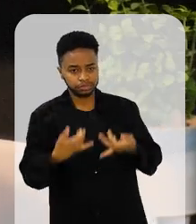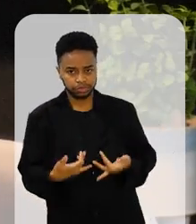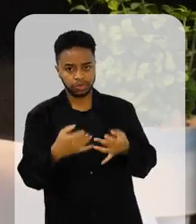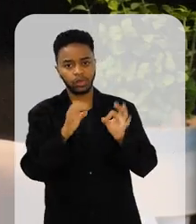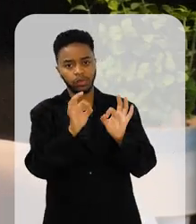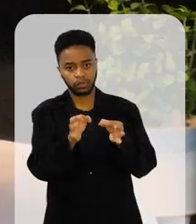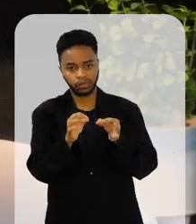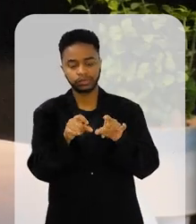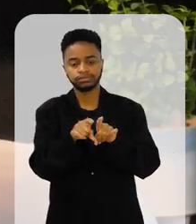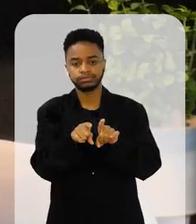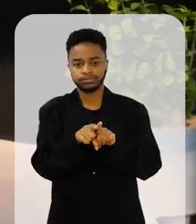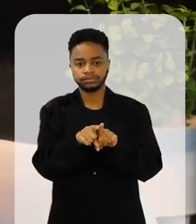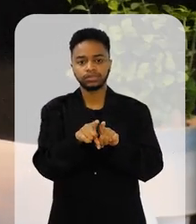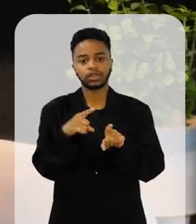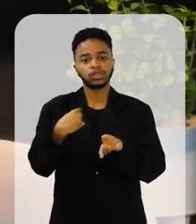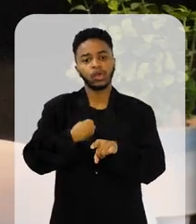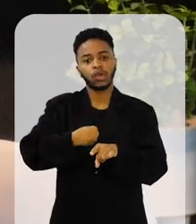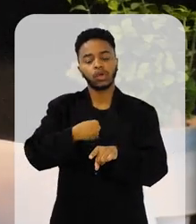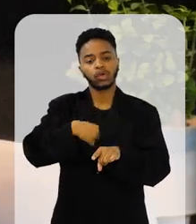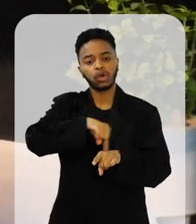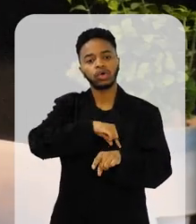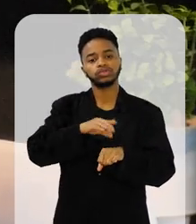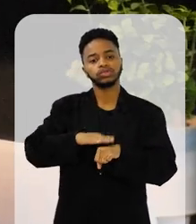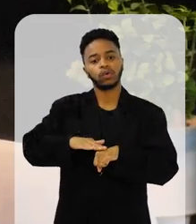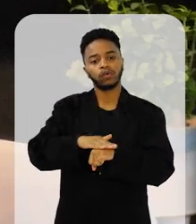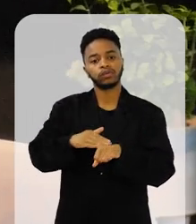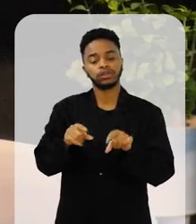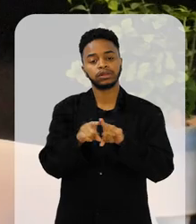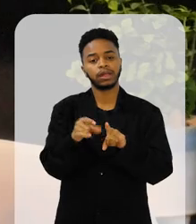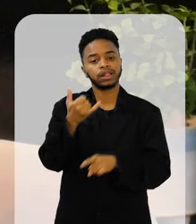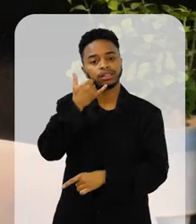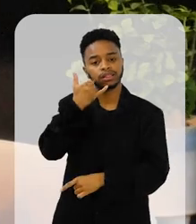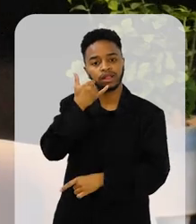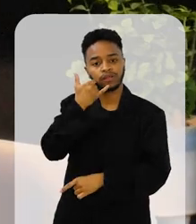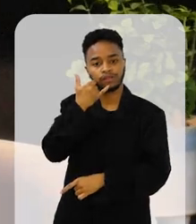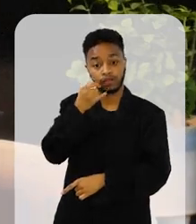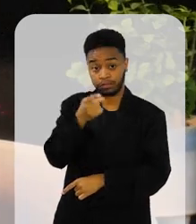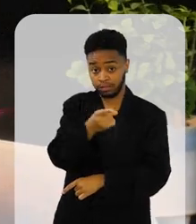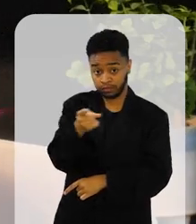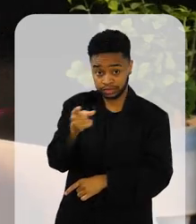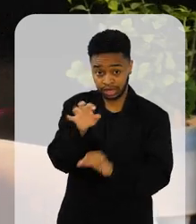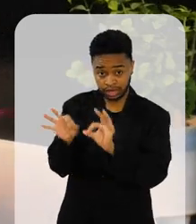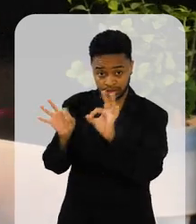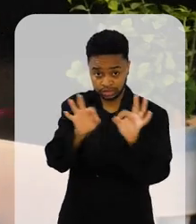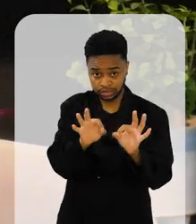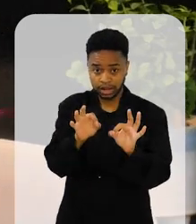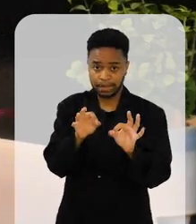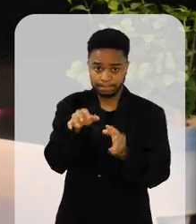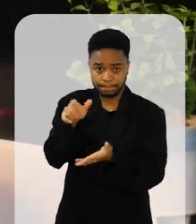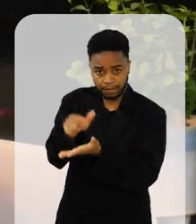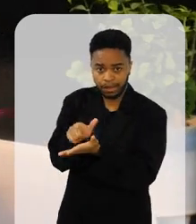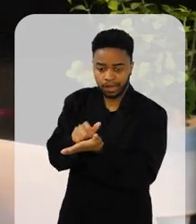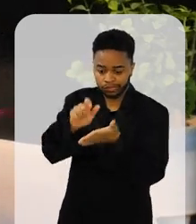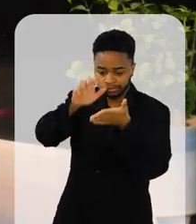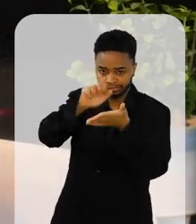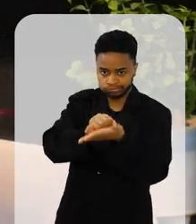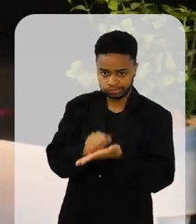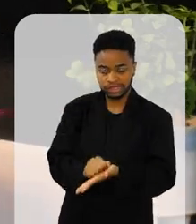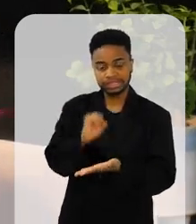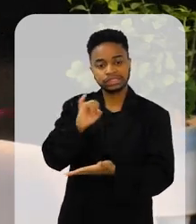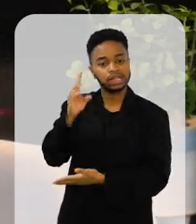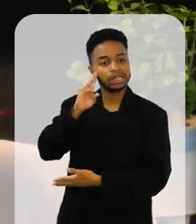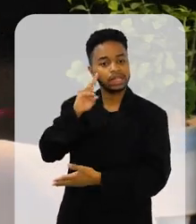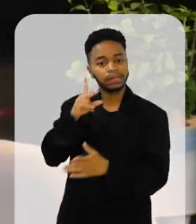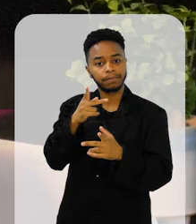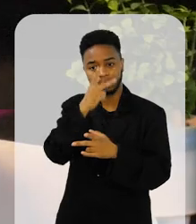esclarecimentos, né? Tudo que conversamos agora. E o telefone, para você que está, pega o papelzinho, se lembrou de